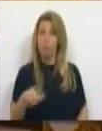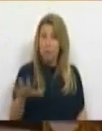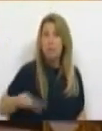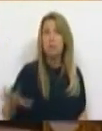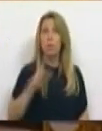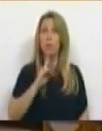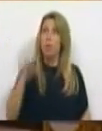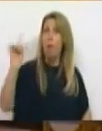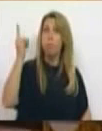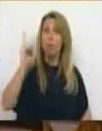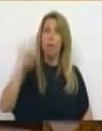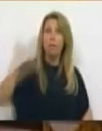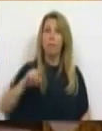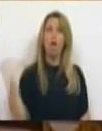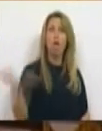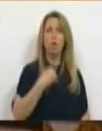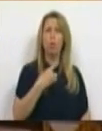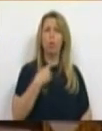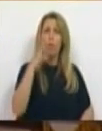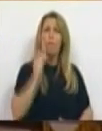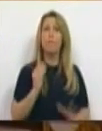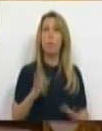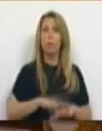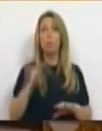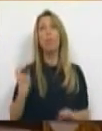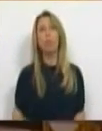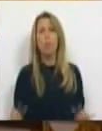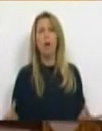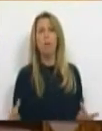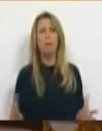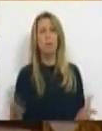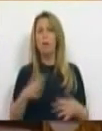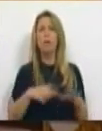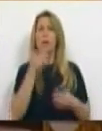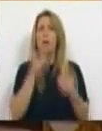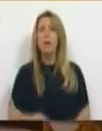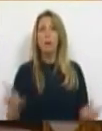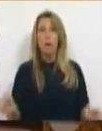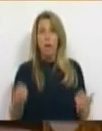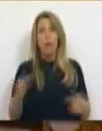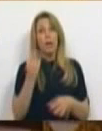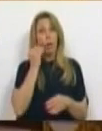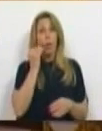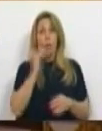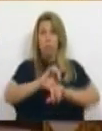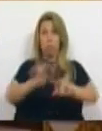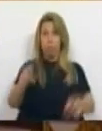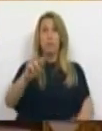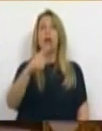Estamos a caminhar a passos largos para a barbárie e o facto de se admitir que a NATO vá para o Mediterrâneo intervir